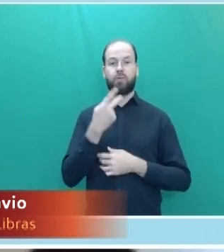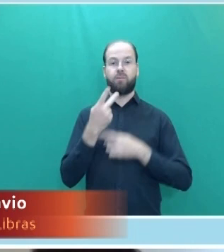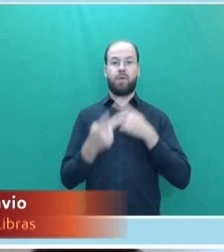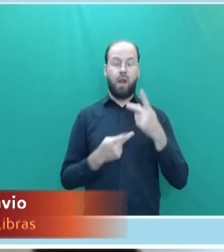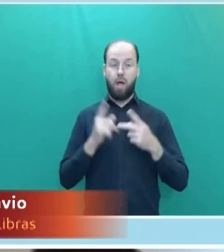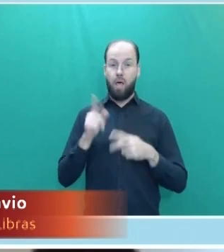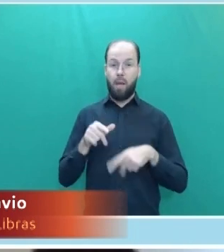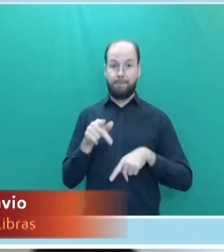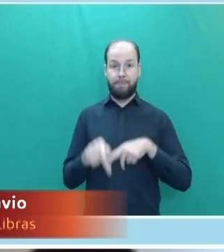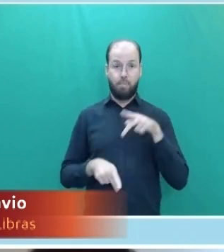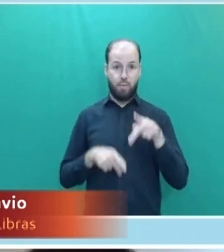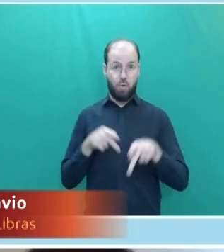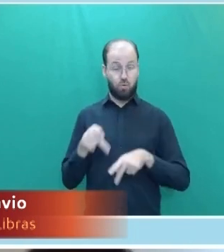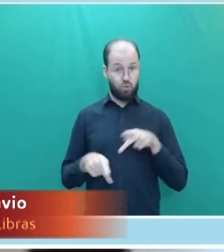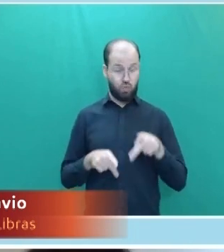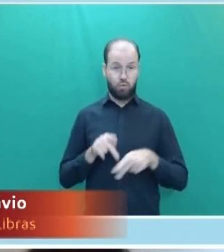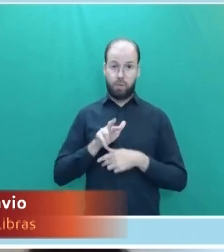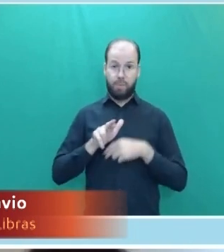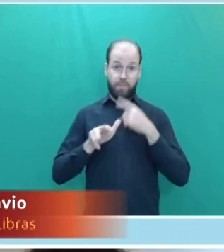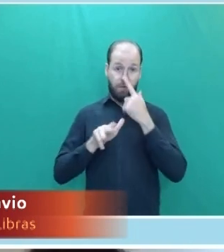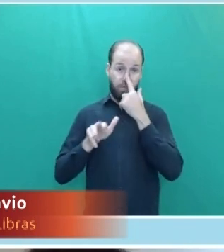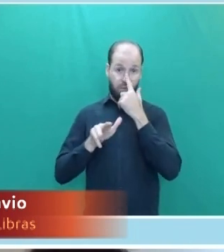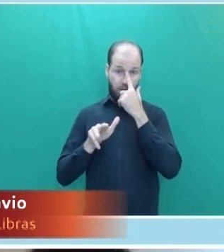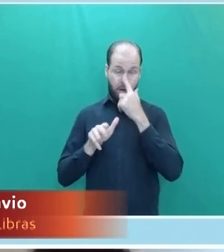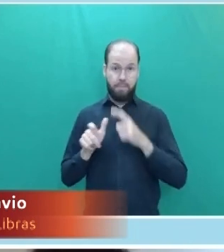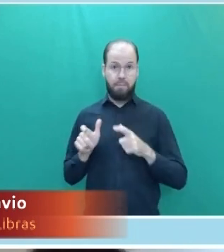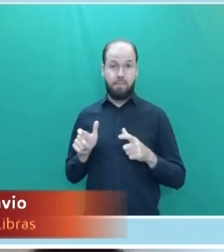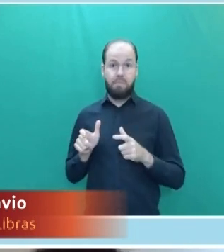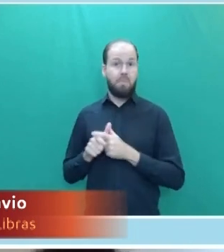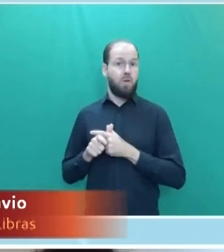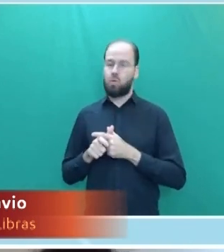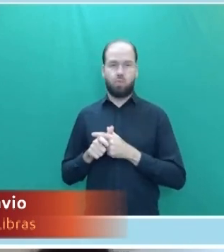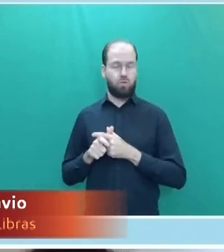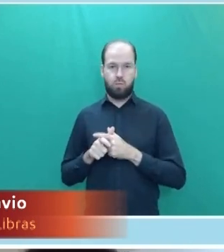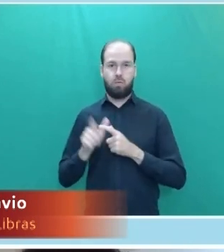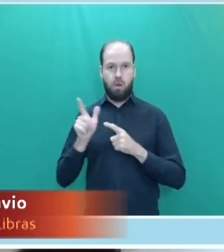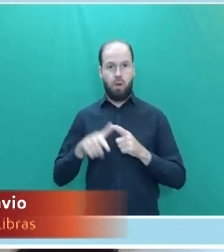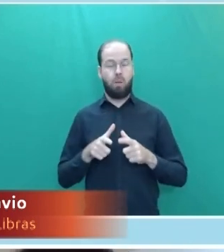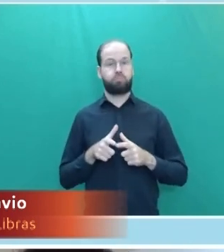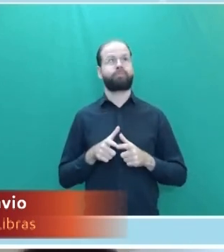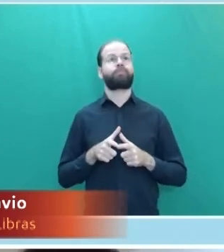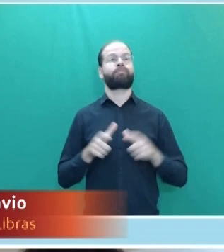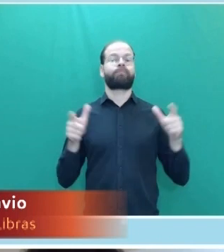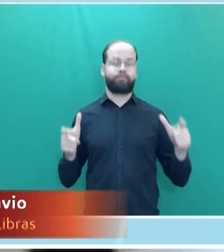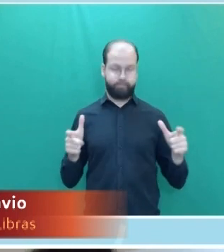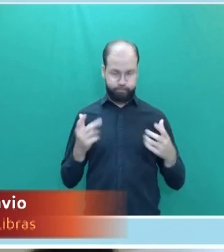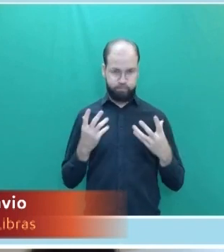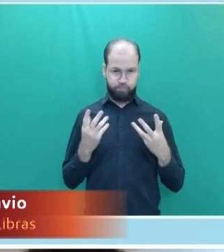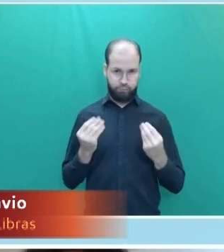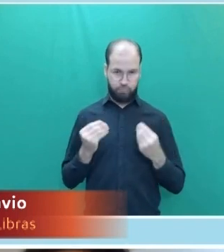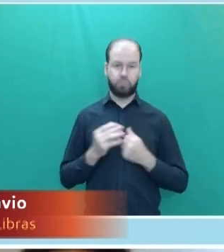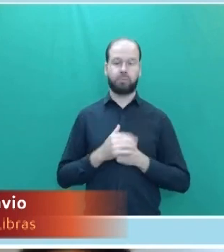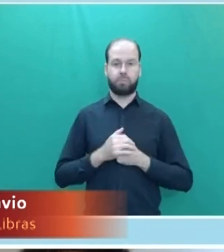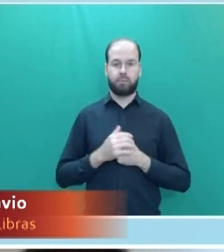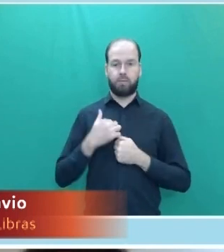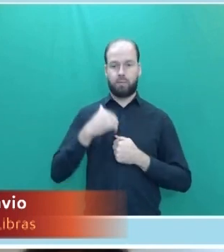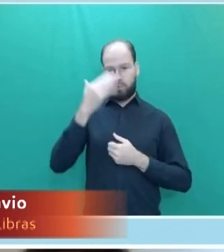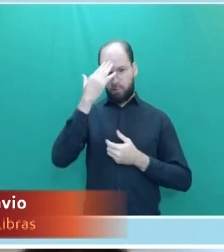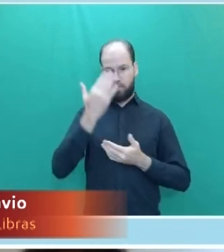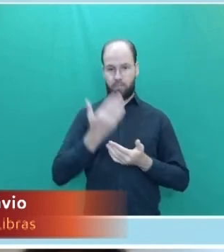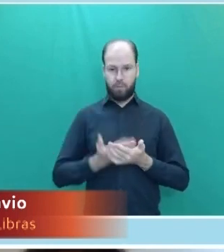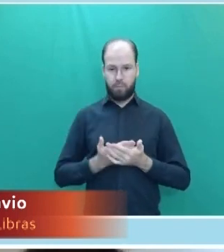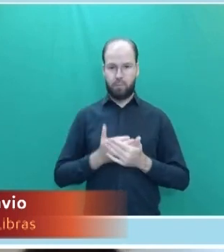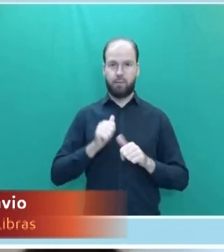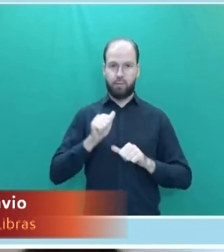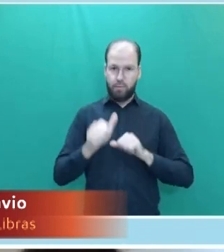população, que não é uma minoria, somos uma multidão. Então, acredito que as mudanças